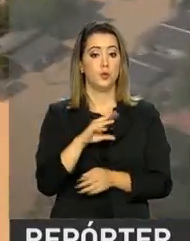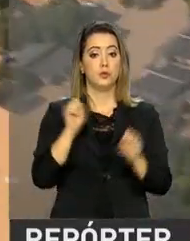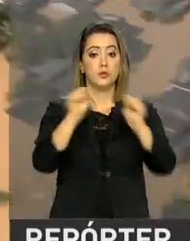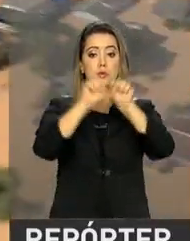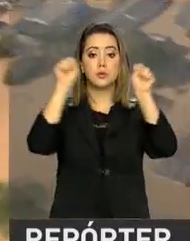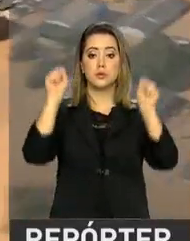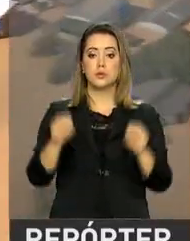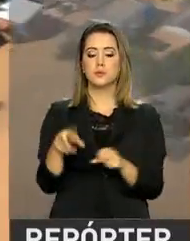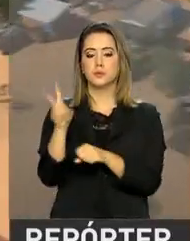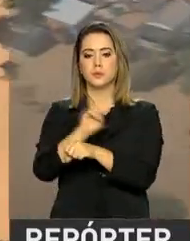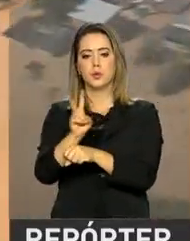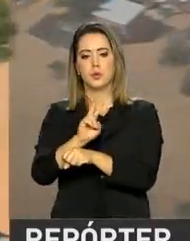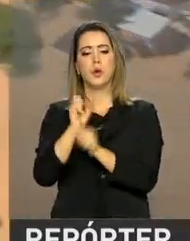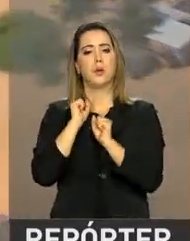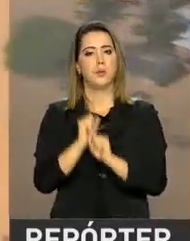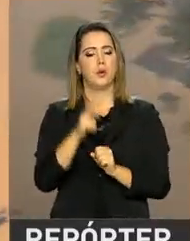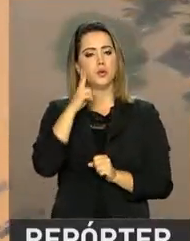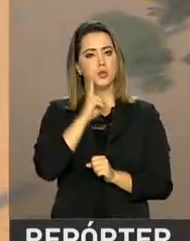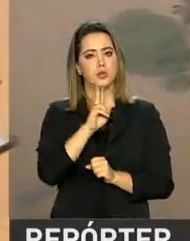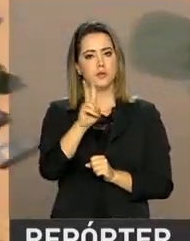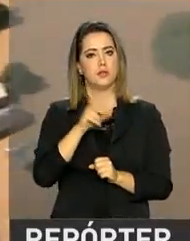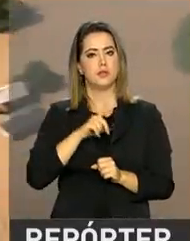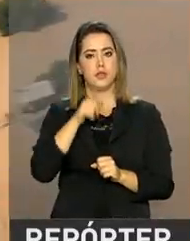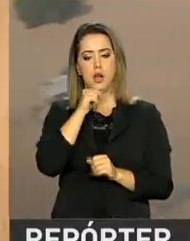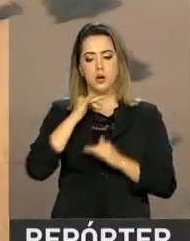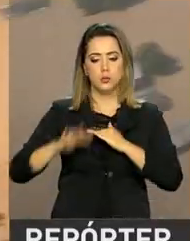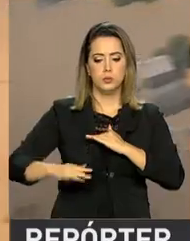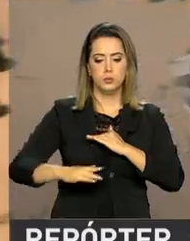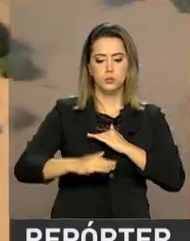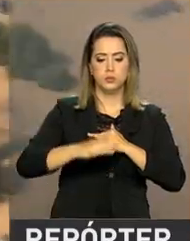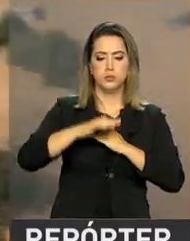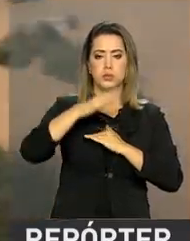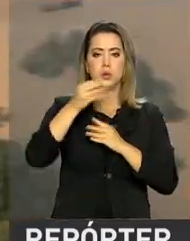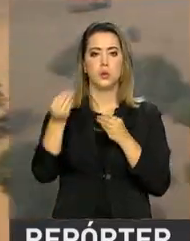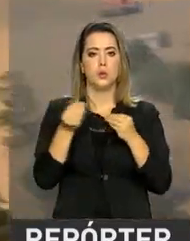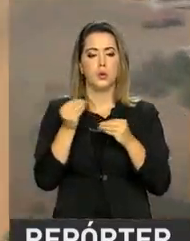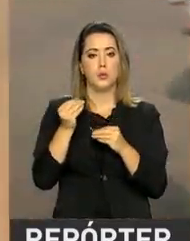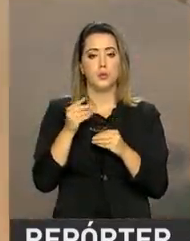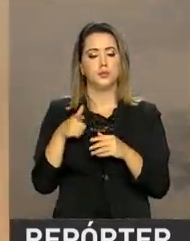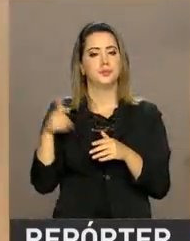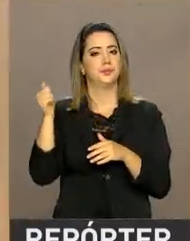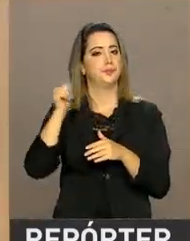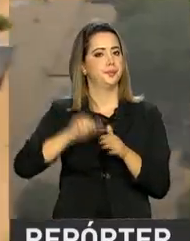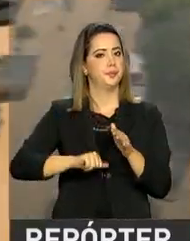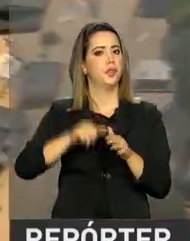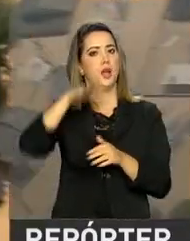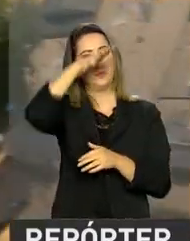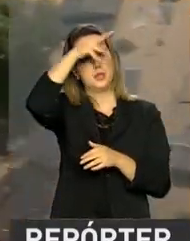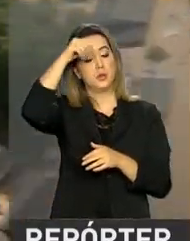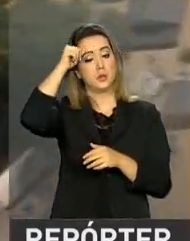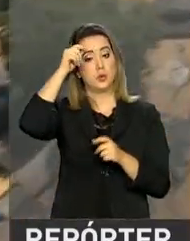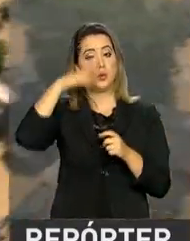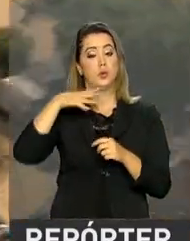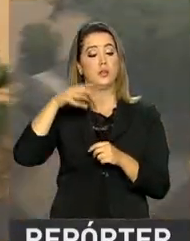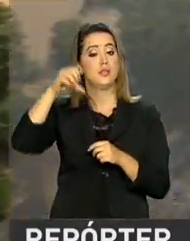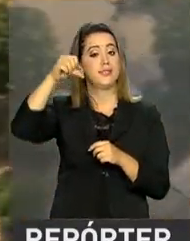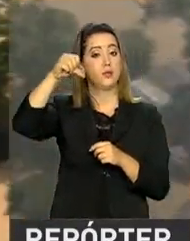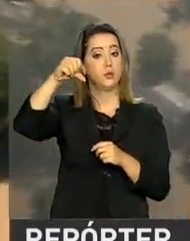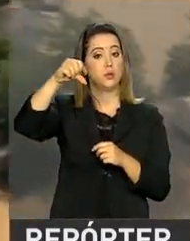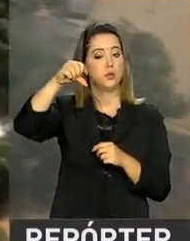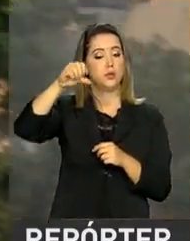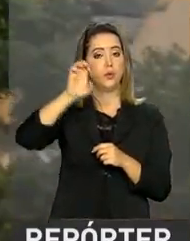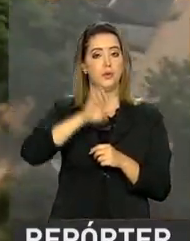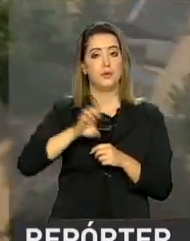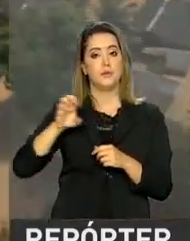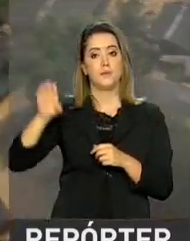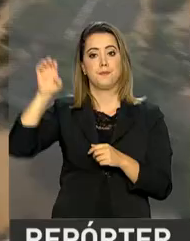de monitoramento capaz de prever enchentes e como elas podem afetar a amazônia legal região que reúne nove estados brasileiros